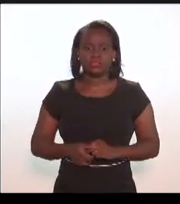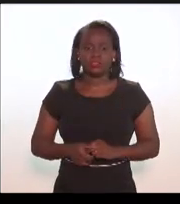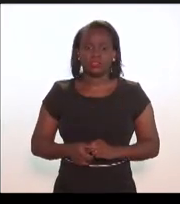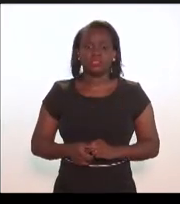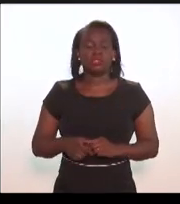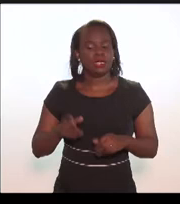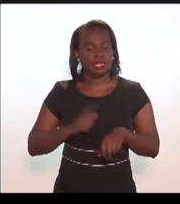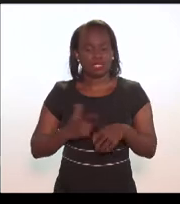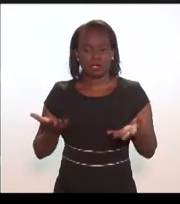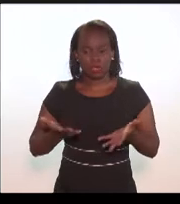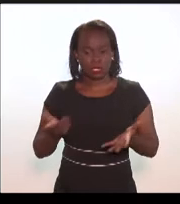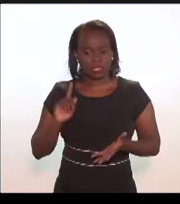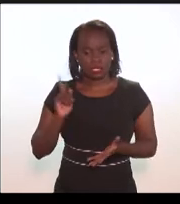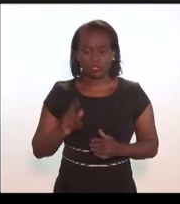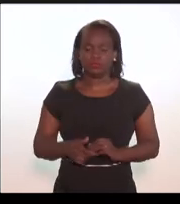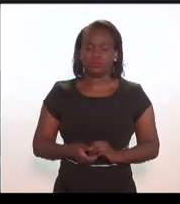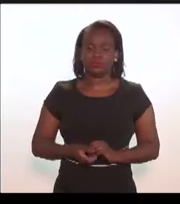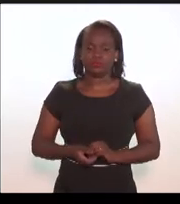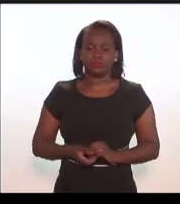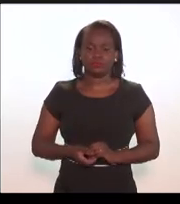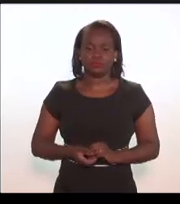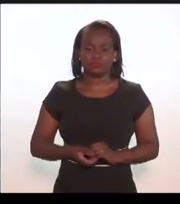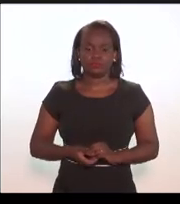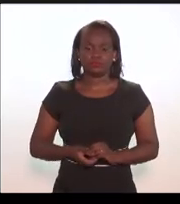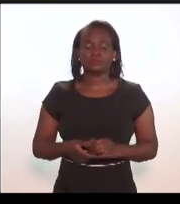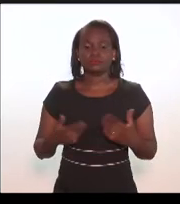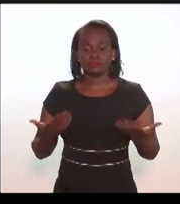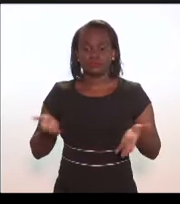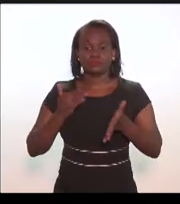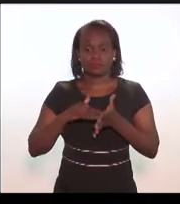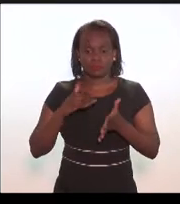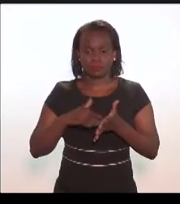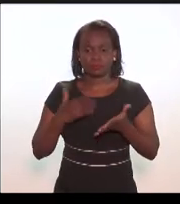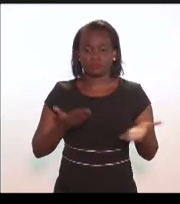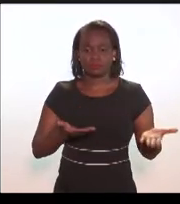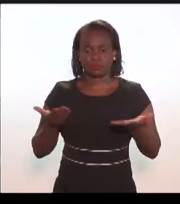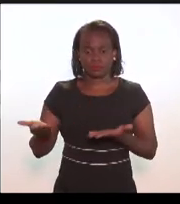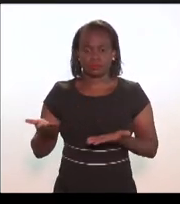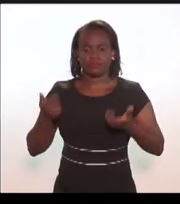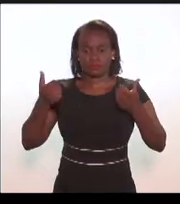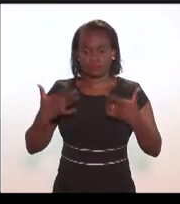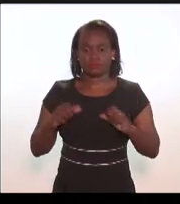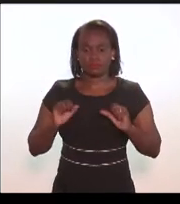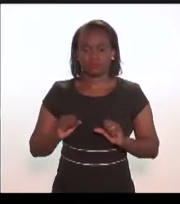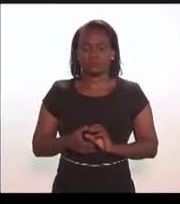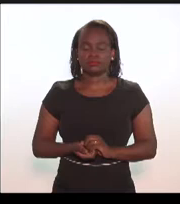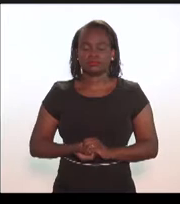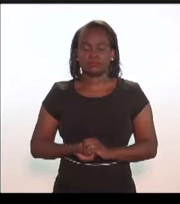No momento, não, senhor. Não, né? Então, secretário, com a palavra, Vossa Excelência.